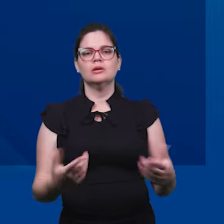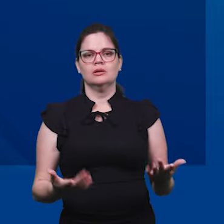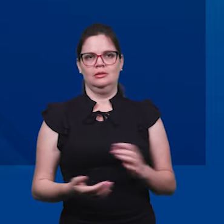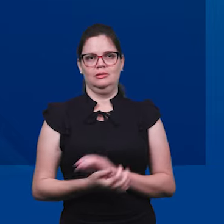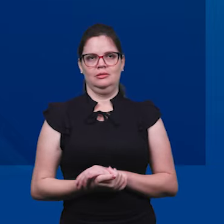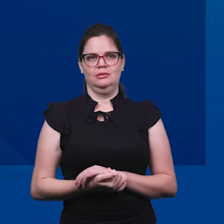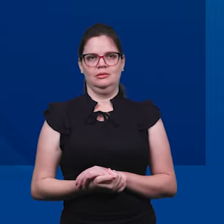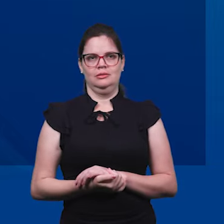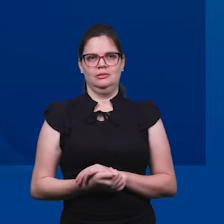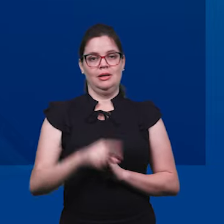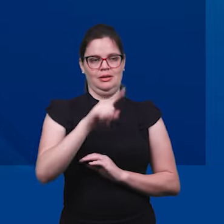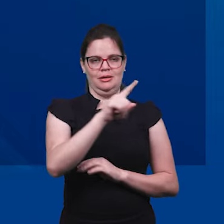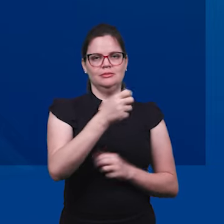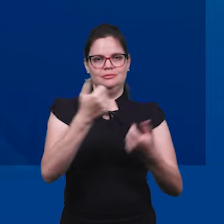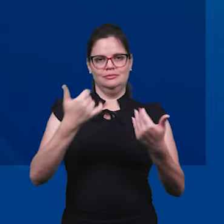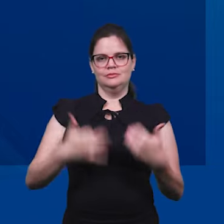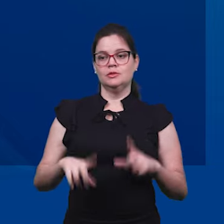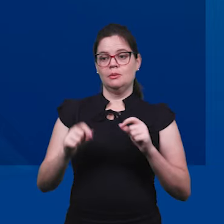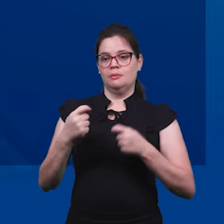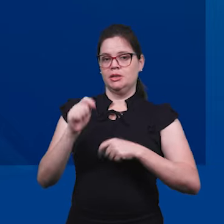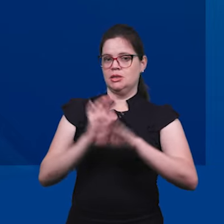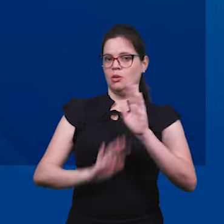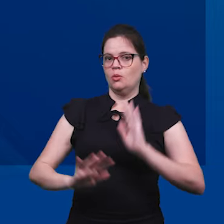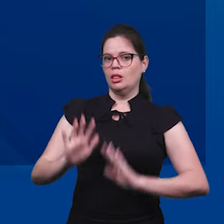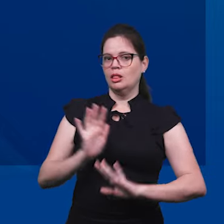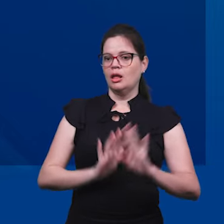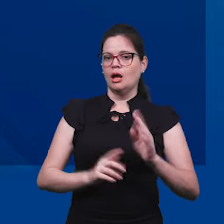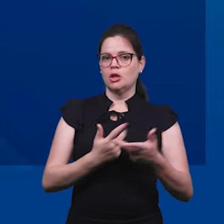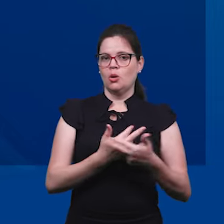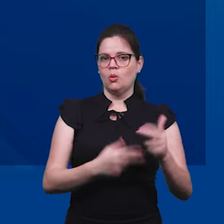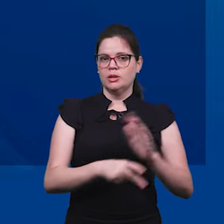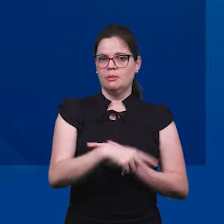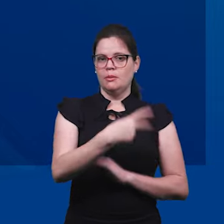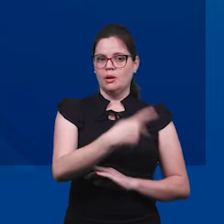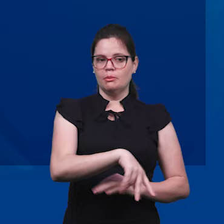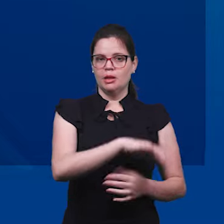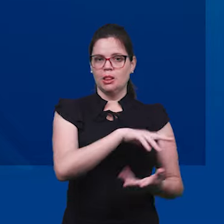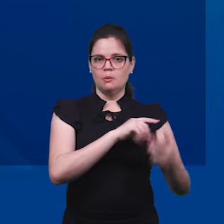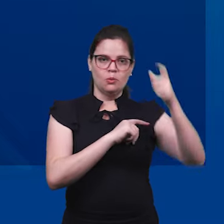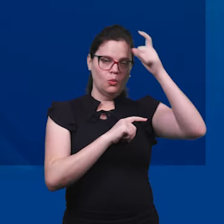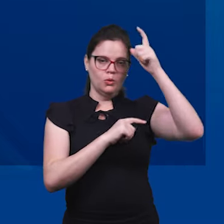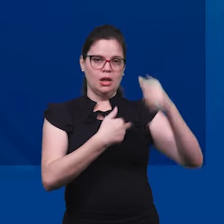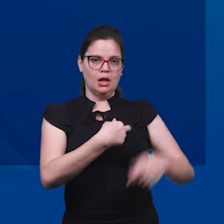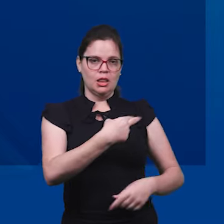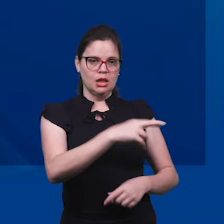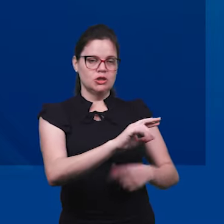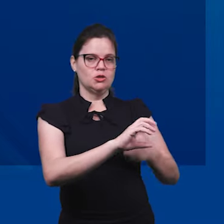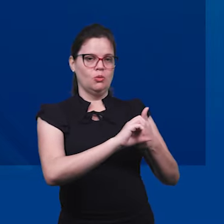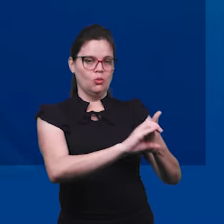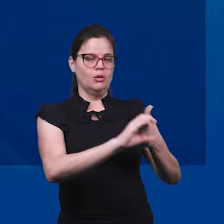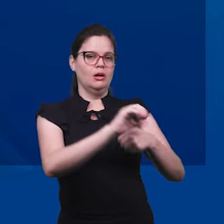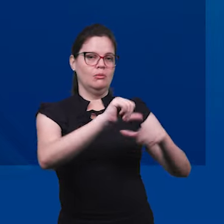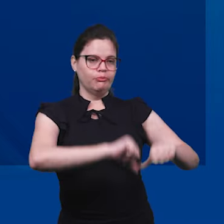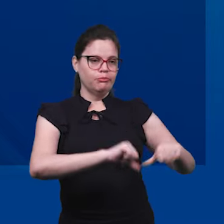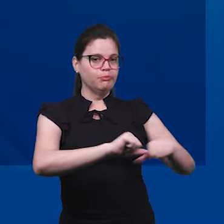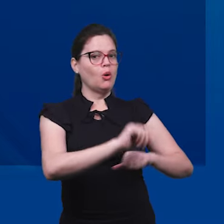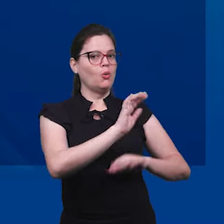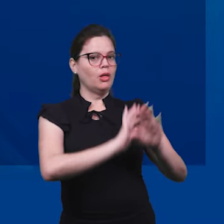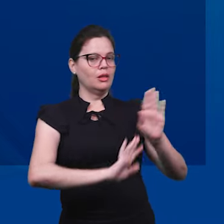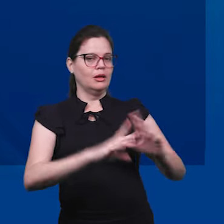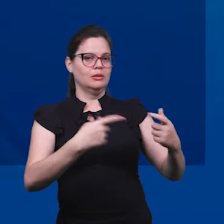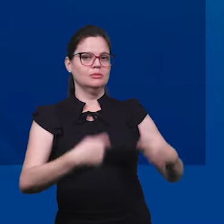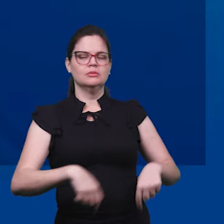coisas do mundo e da religião. Então, Maria Emanuele, que cuidados são esses? São os cuidados que nós devemos ter